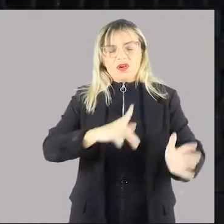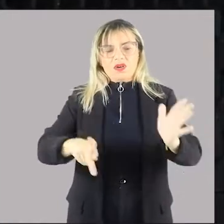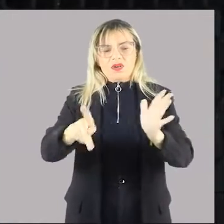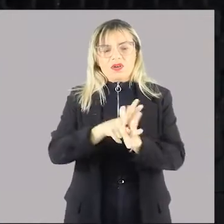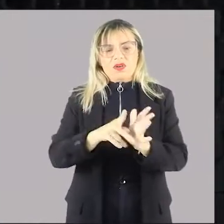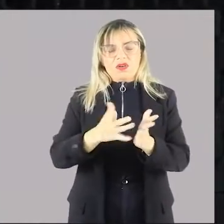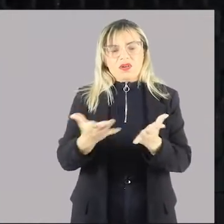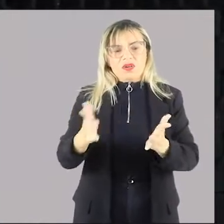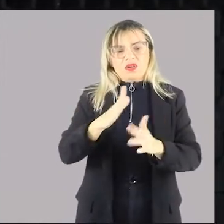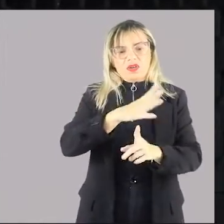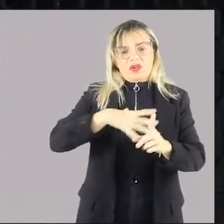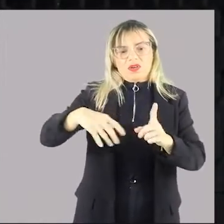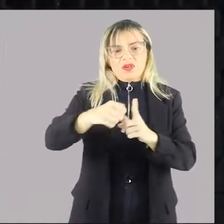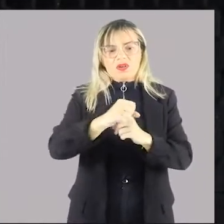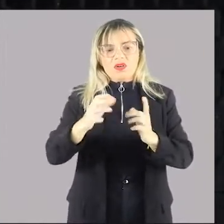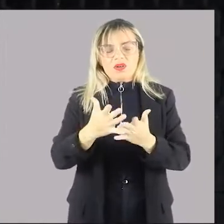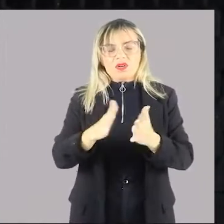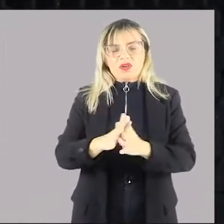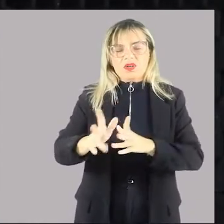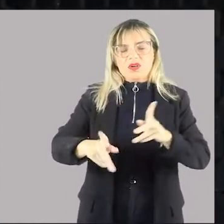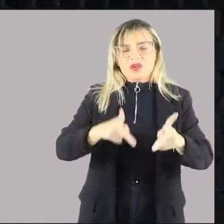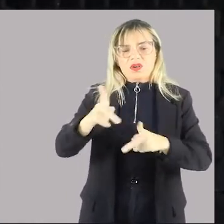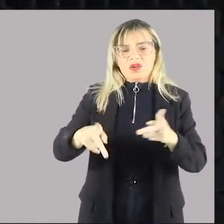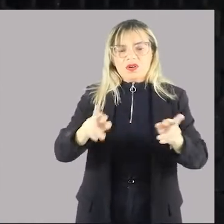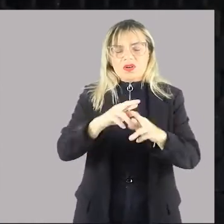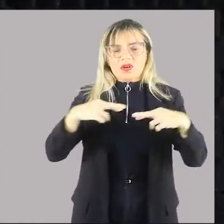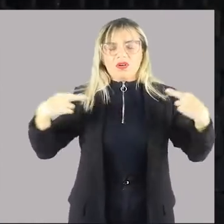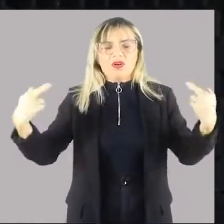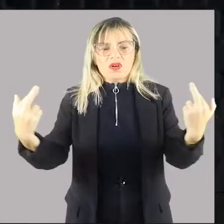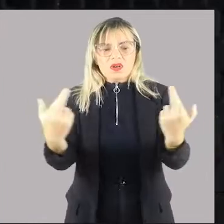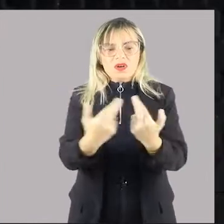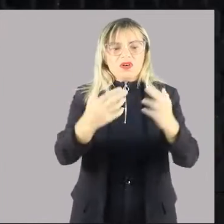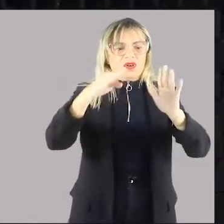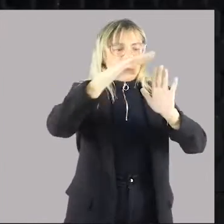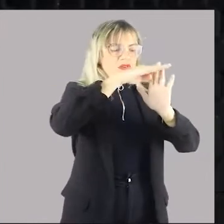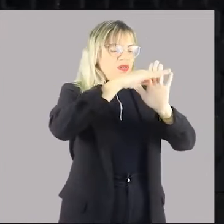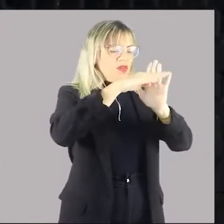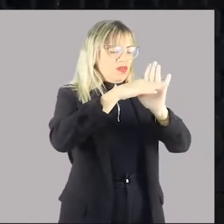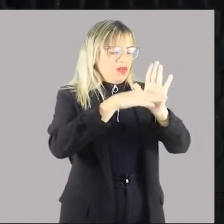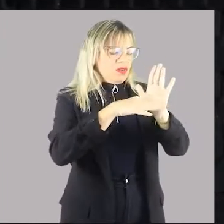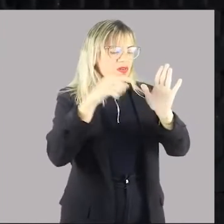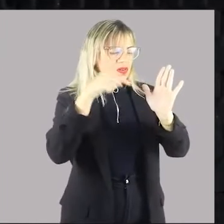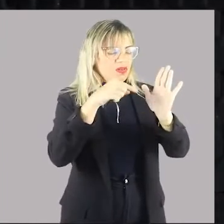classe empresarial, se reunir para poder adotar mecanismos